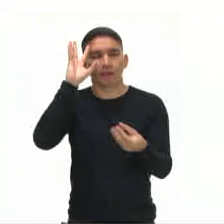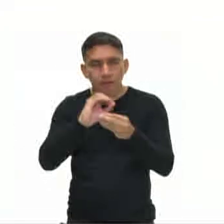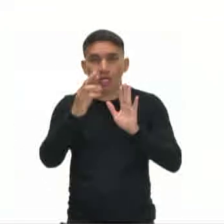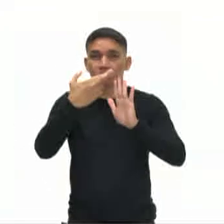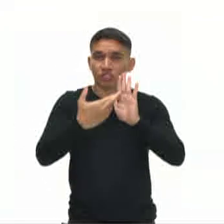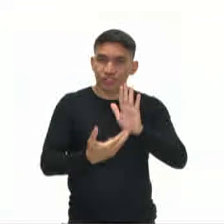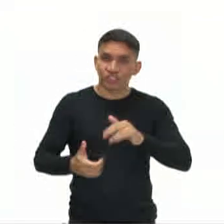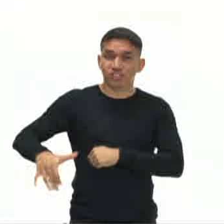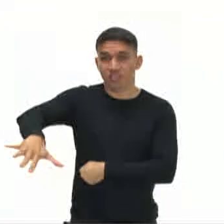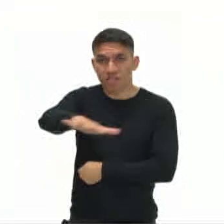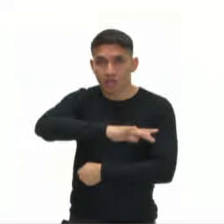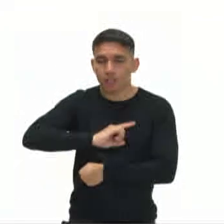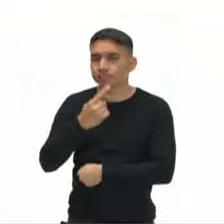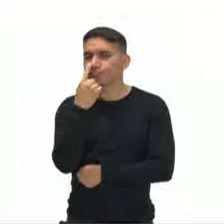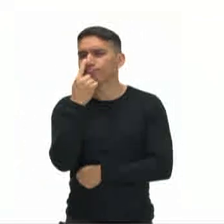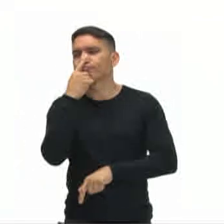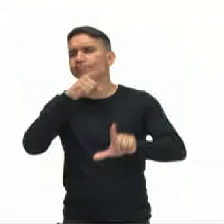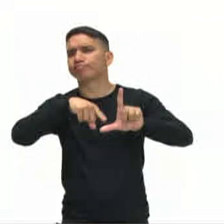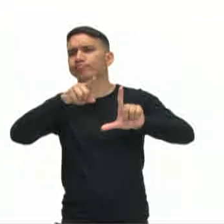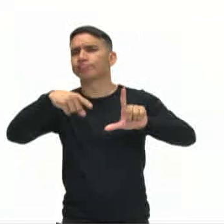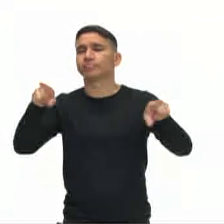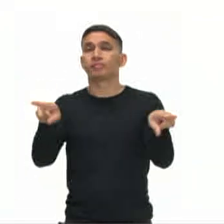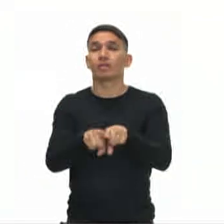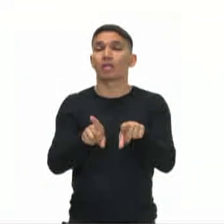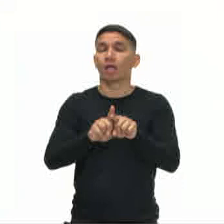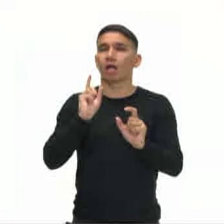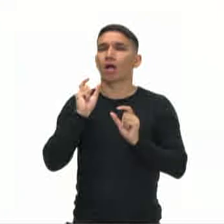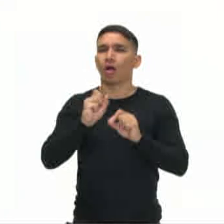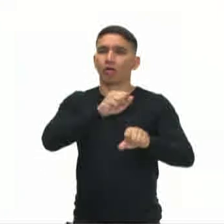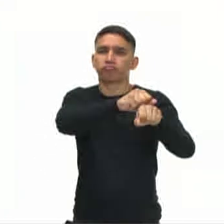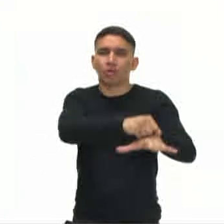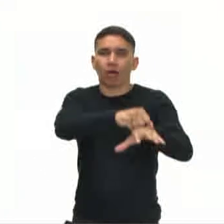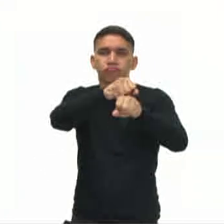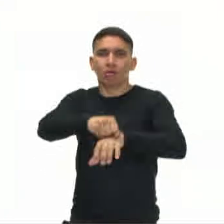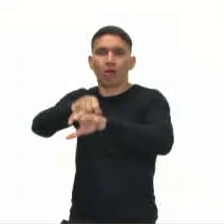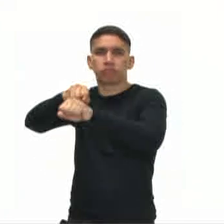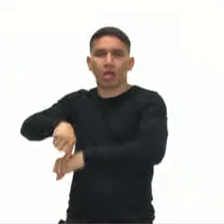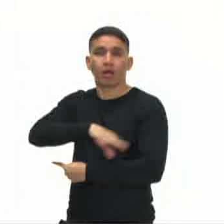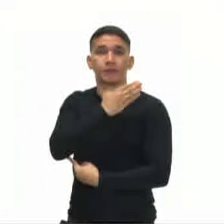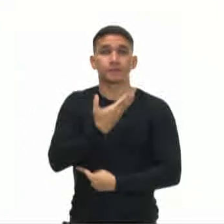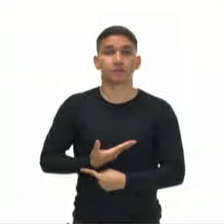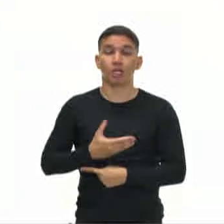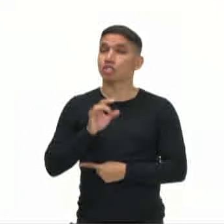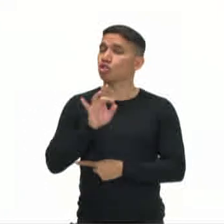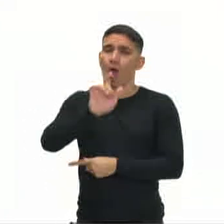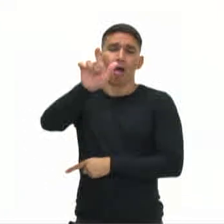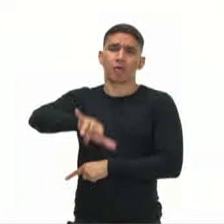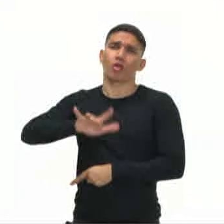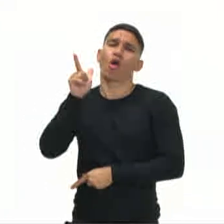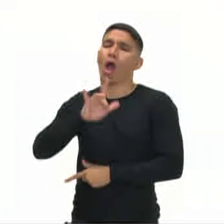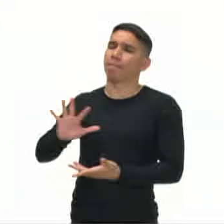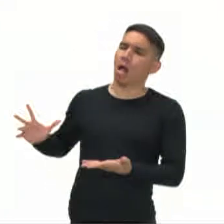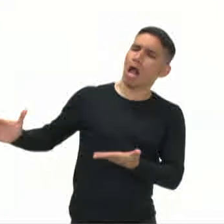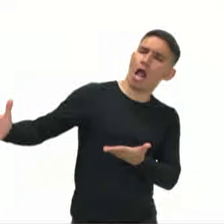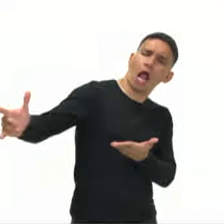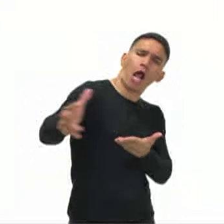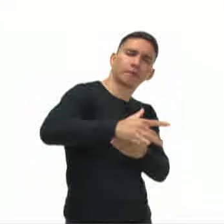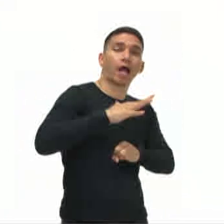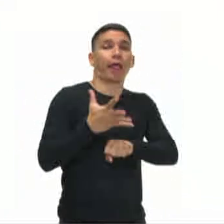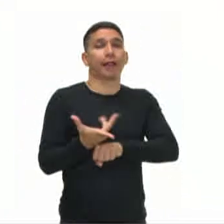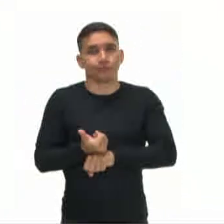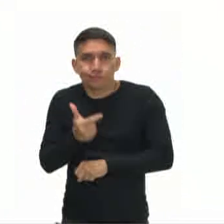gerais, familiaridade com as estatísticas e as plataformas de governo. Só uma pessoa que reúna